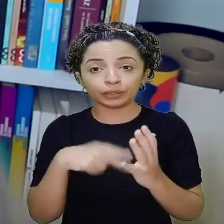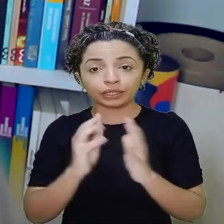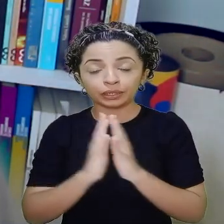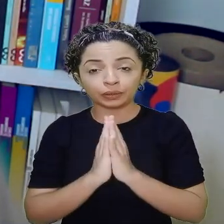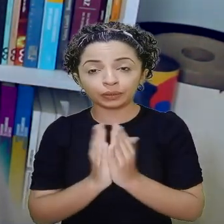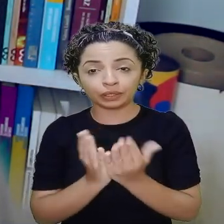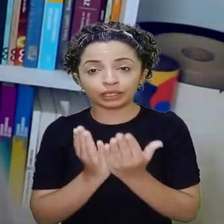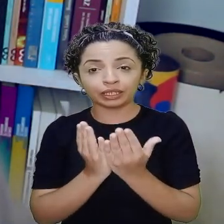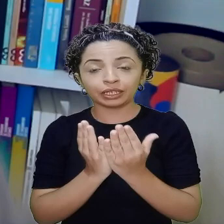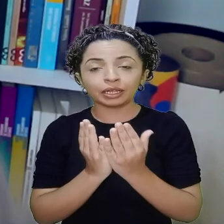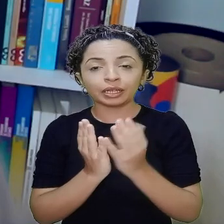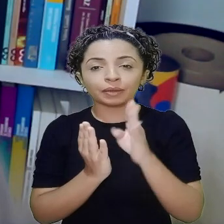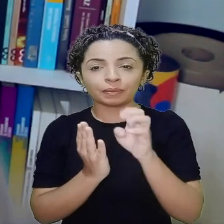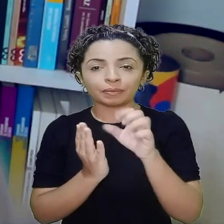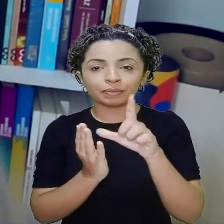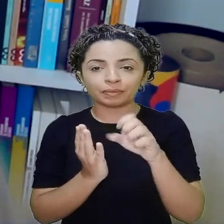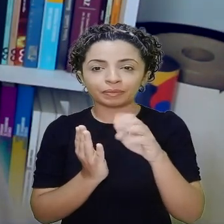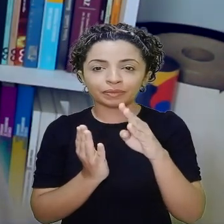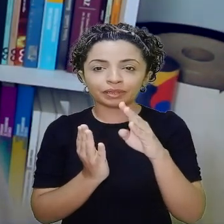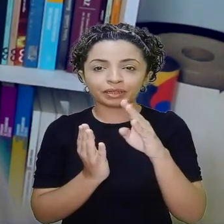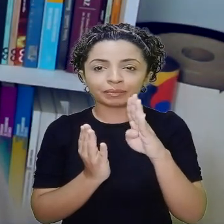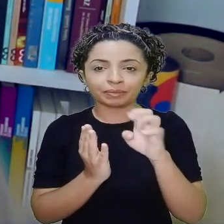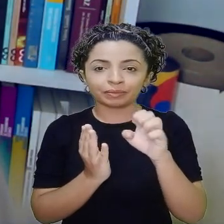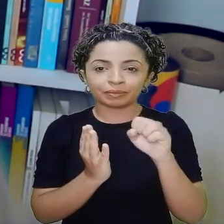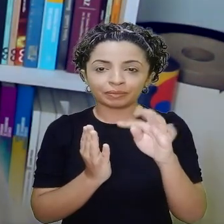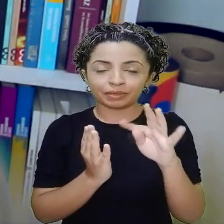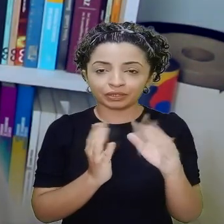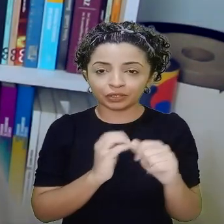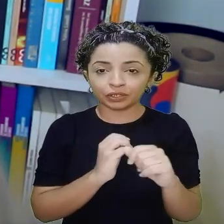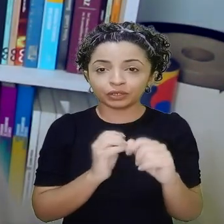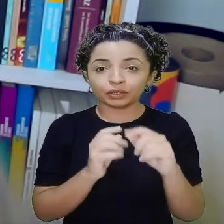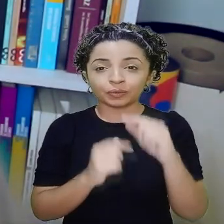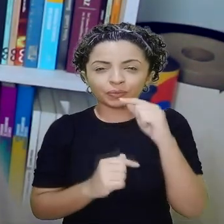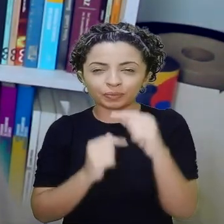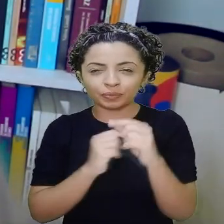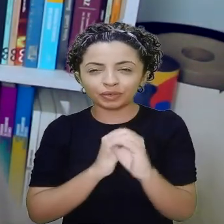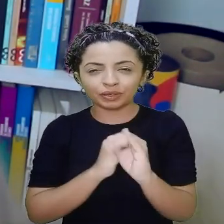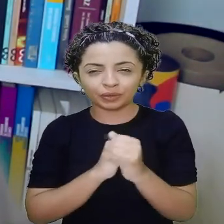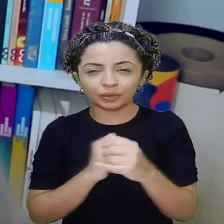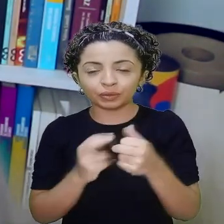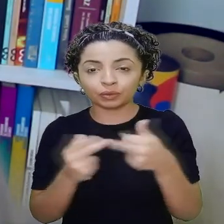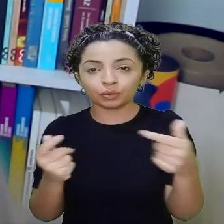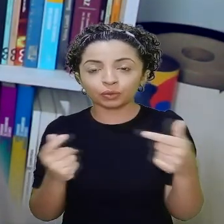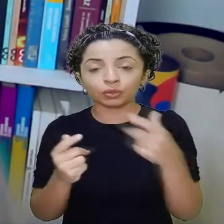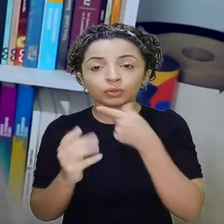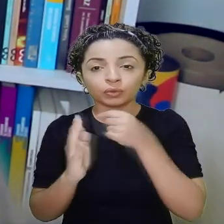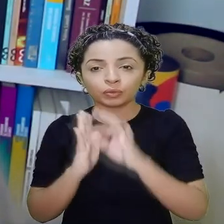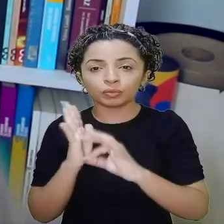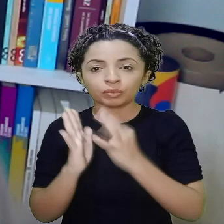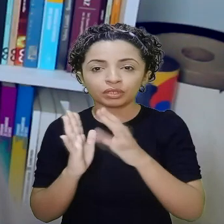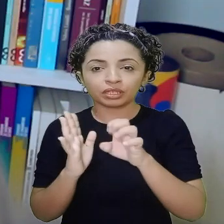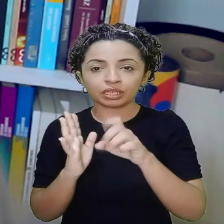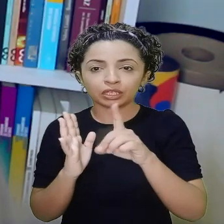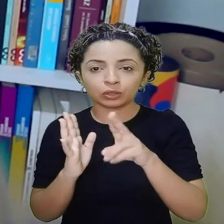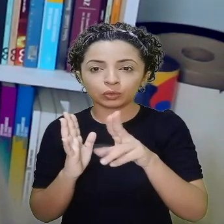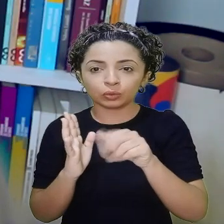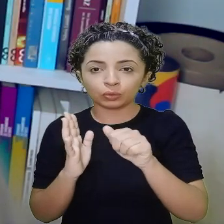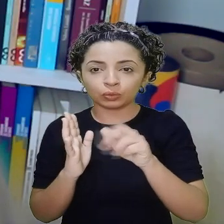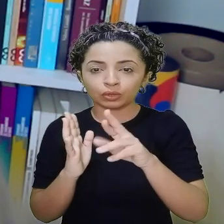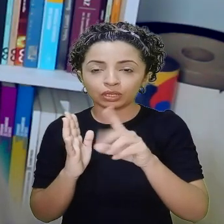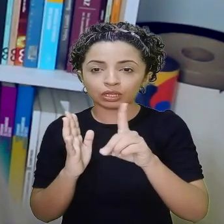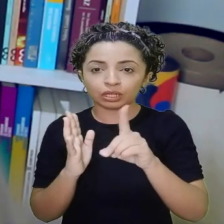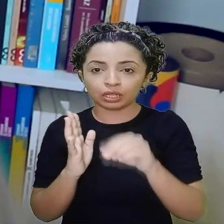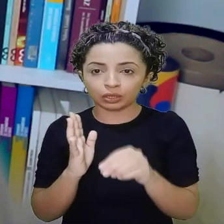livro O Bela e a Besta, que é um livro de contos, microcontos, do escritor Eduardo Almeida. Eu li pra gente fazer